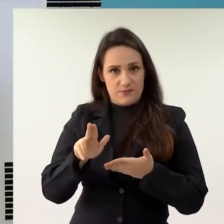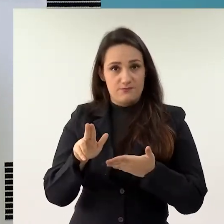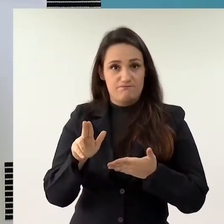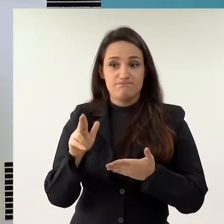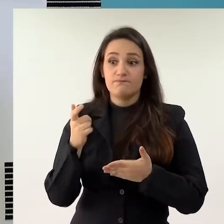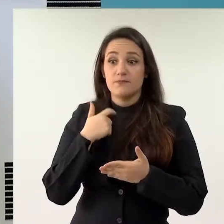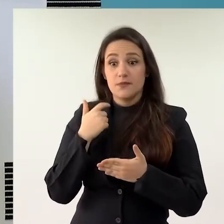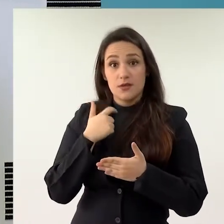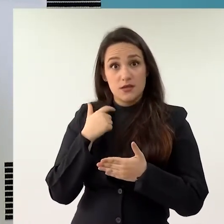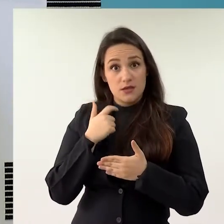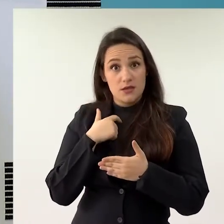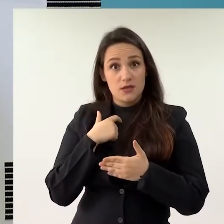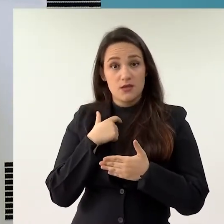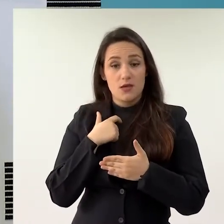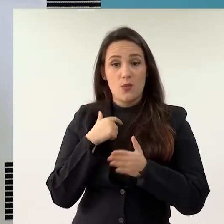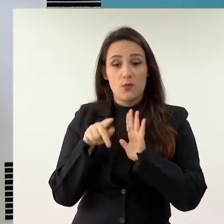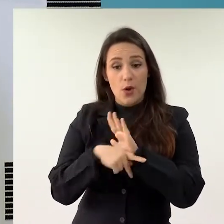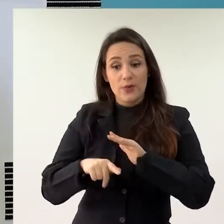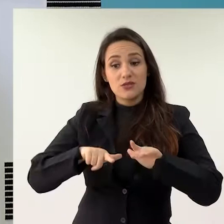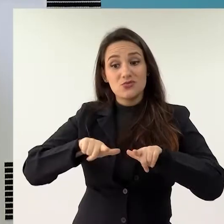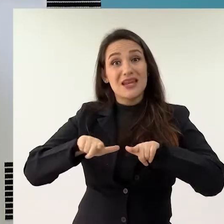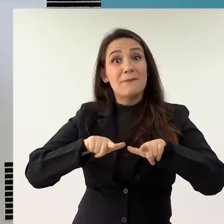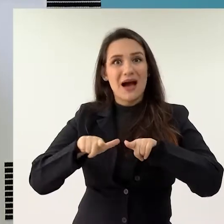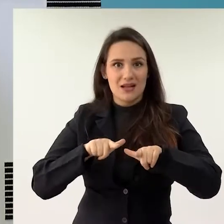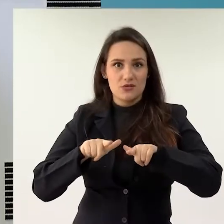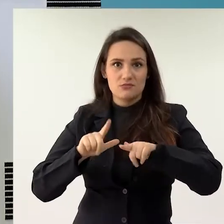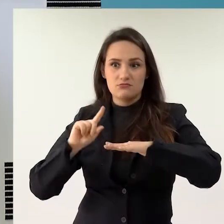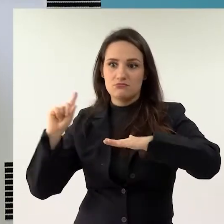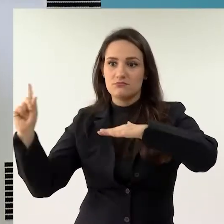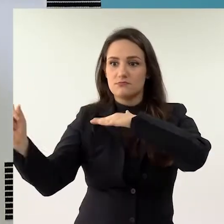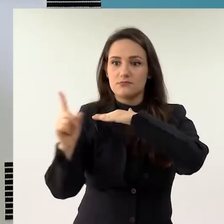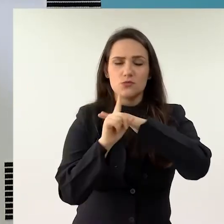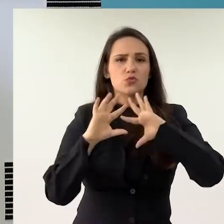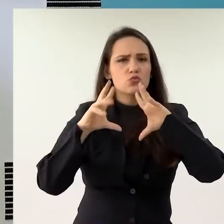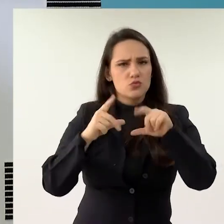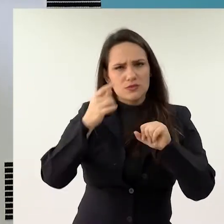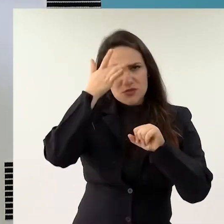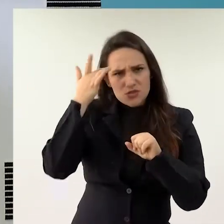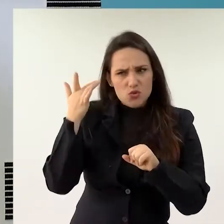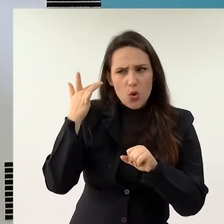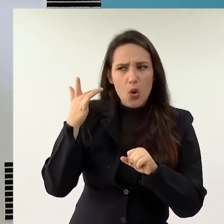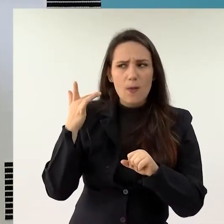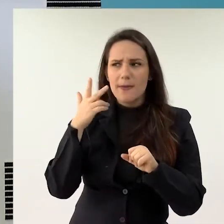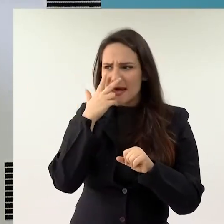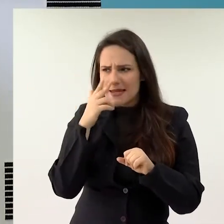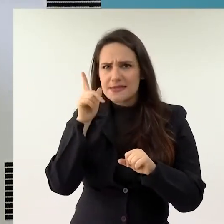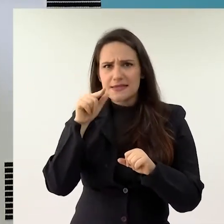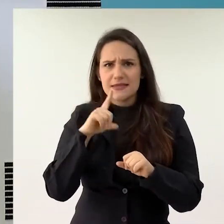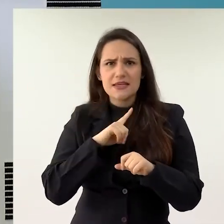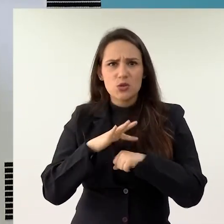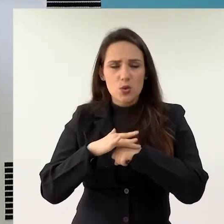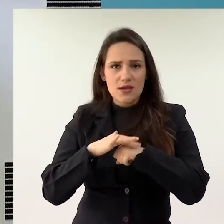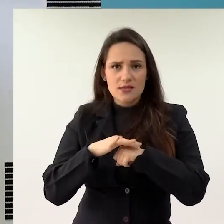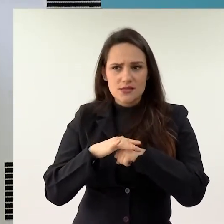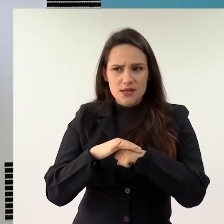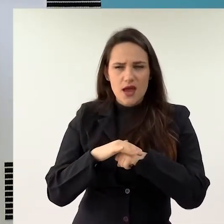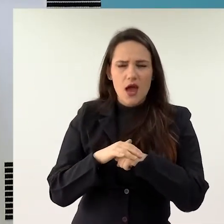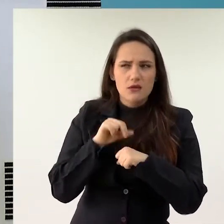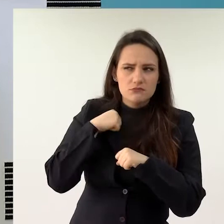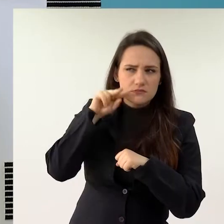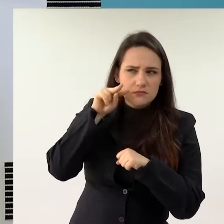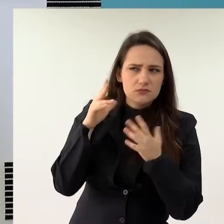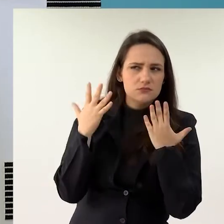pacientes com suspeita de coronavírus do hospital, os profissionais de saúde de lá do hospital. E colegas